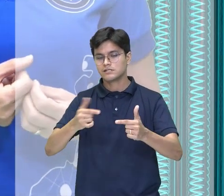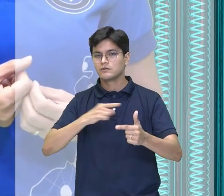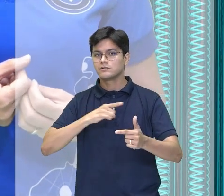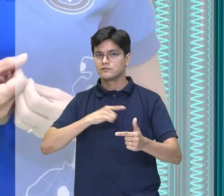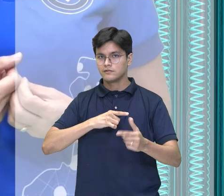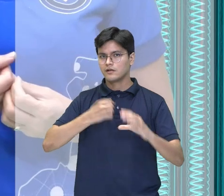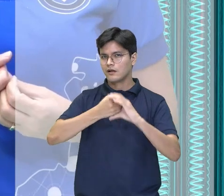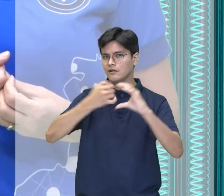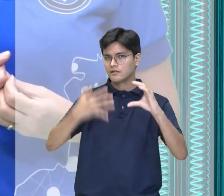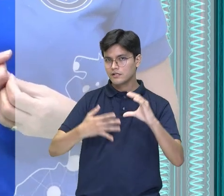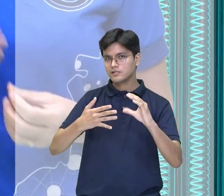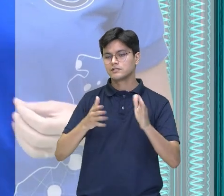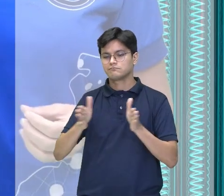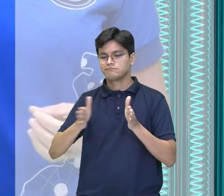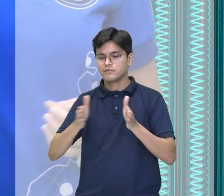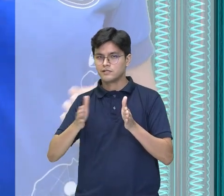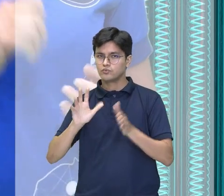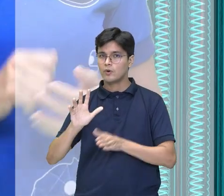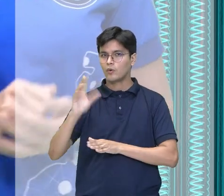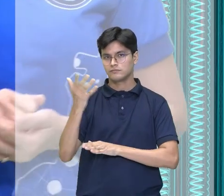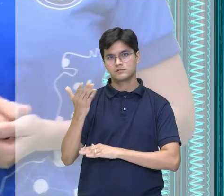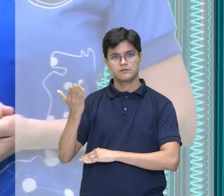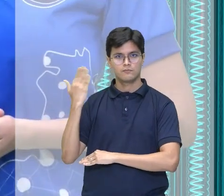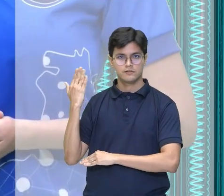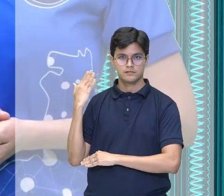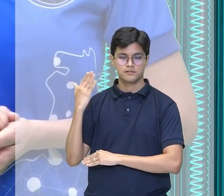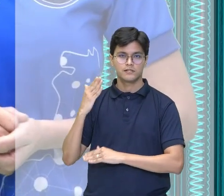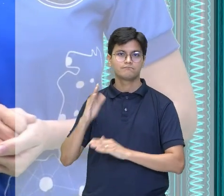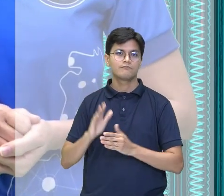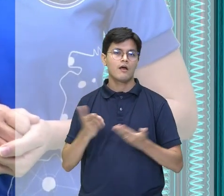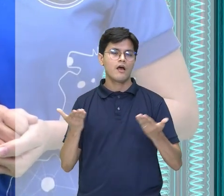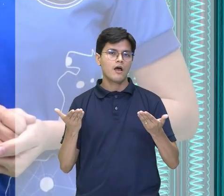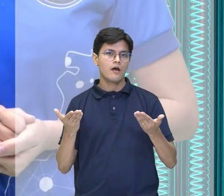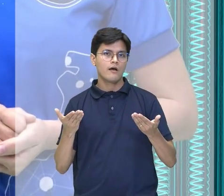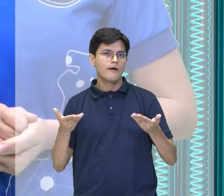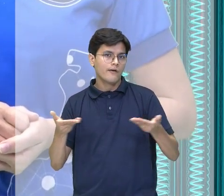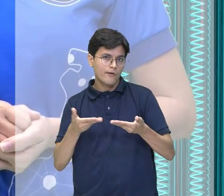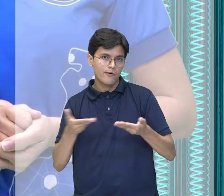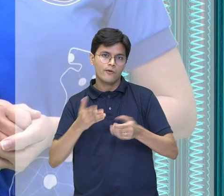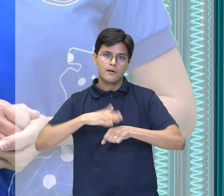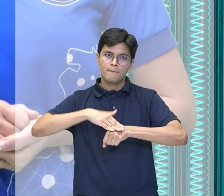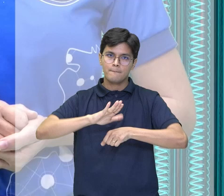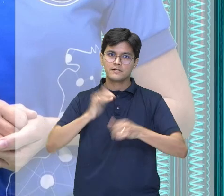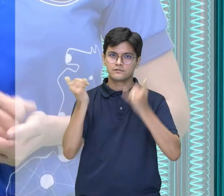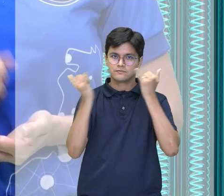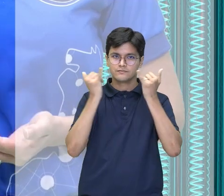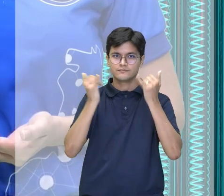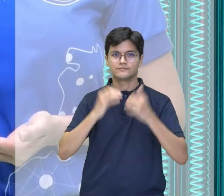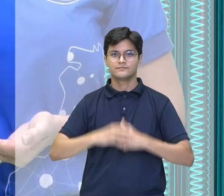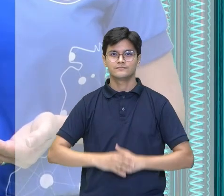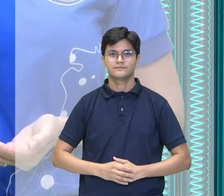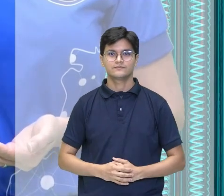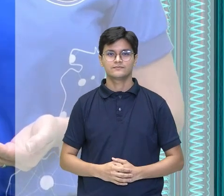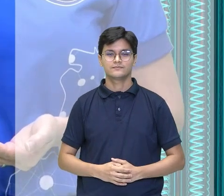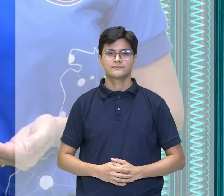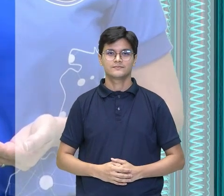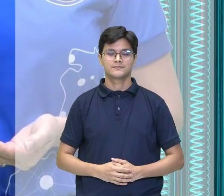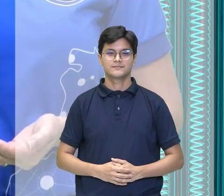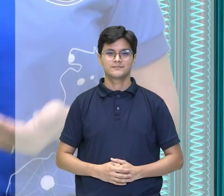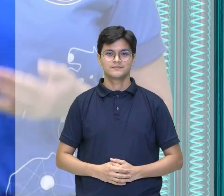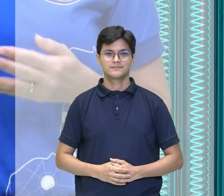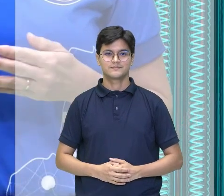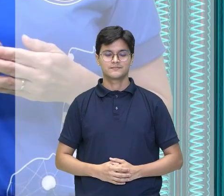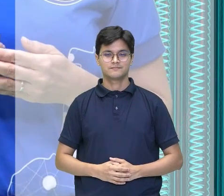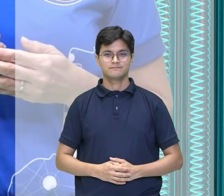no passado. E vamos ver mais algumas informações sobre past continuous. Então,